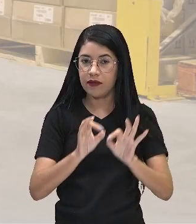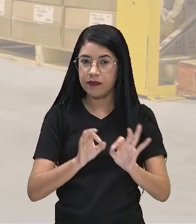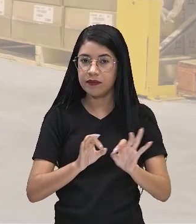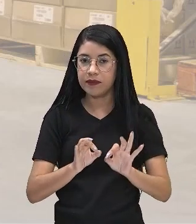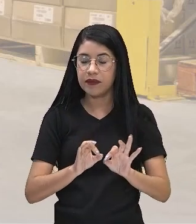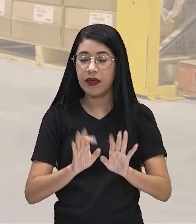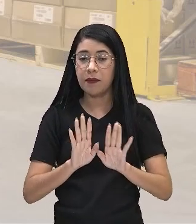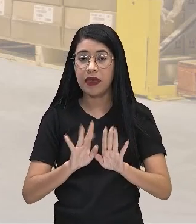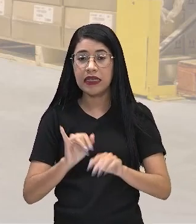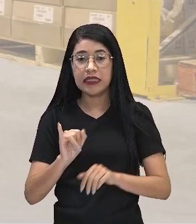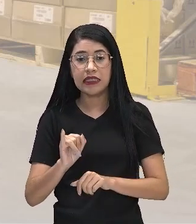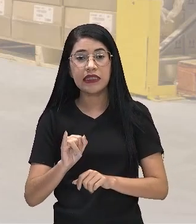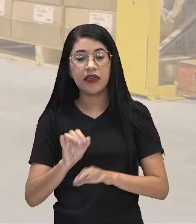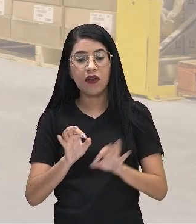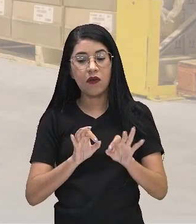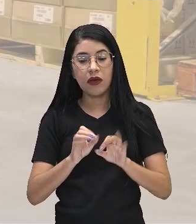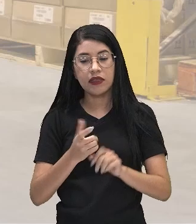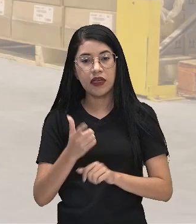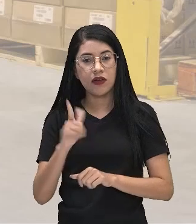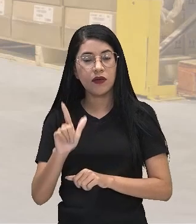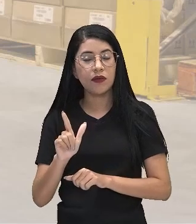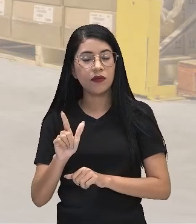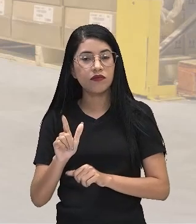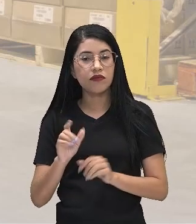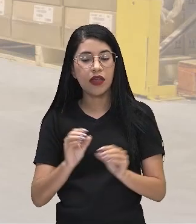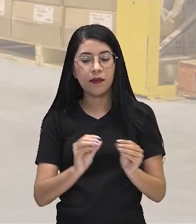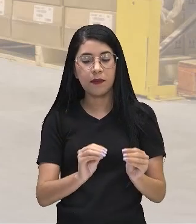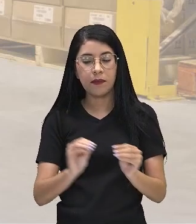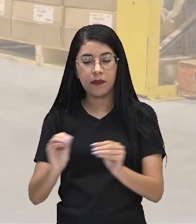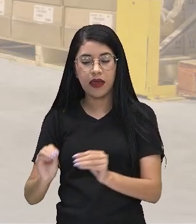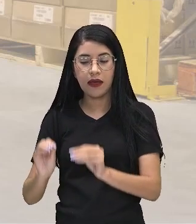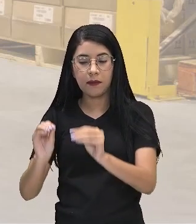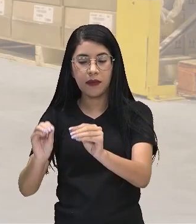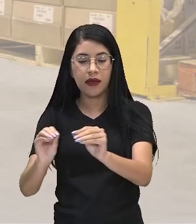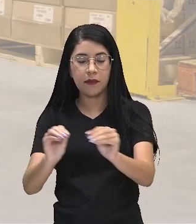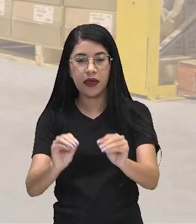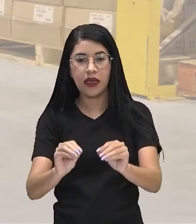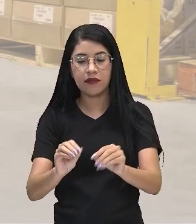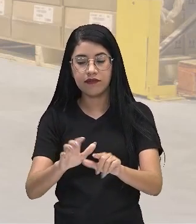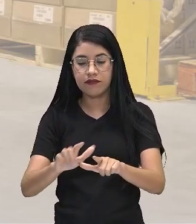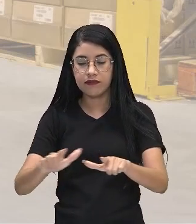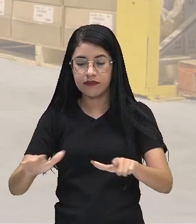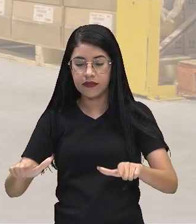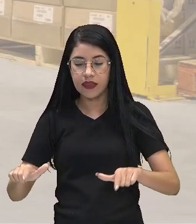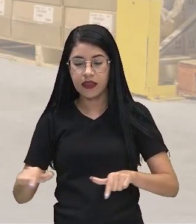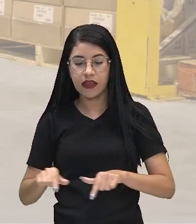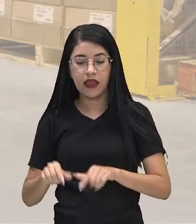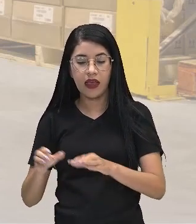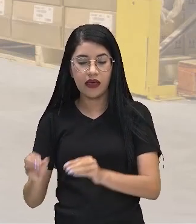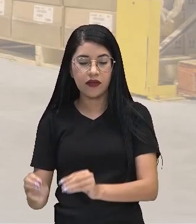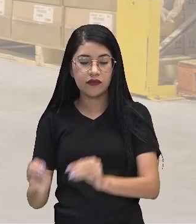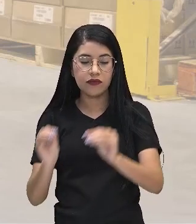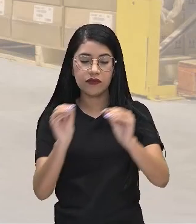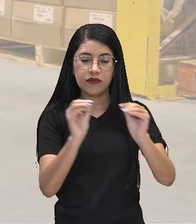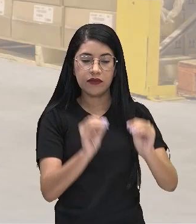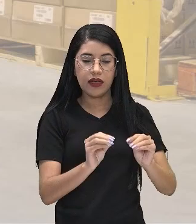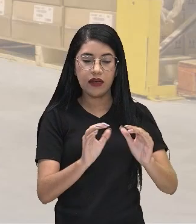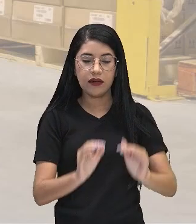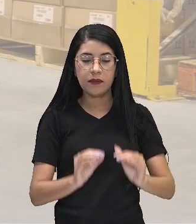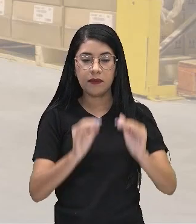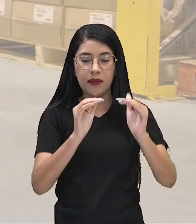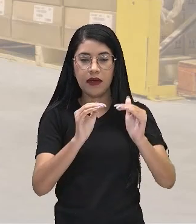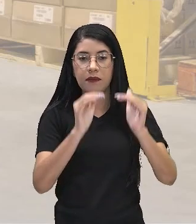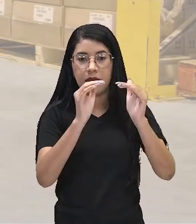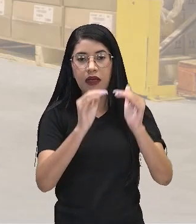resolver empilhá-las de outra forma, né, se eu pegar essas aqui que estão mais para o chão e colocar uma em cima da outra, eu já vou usar